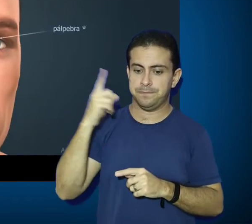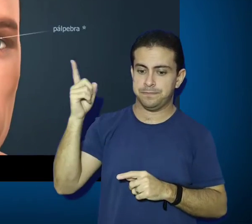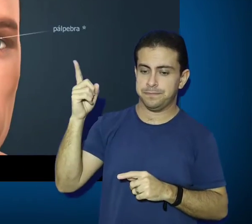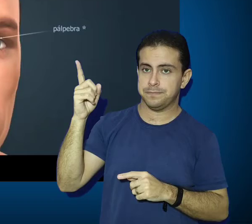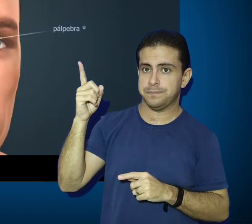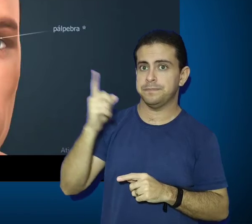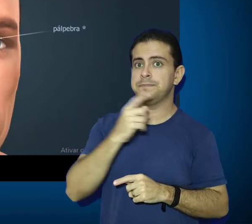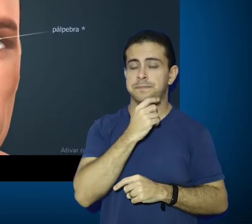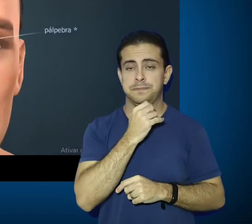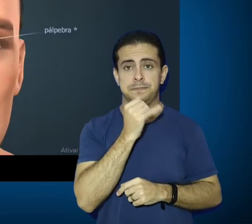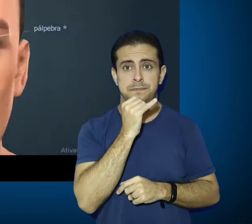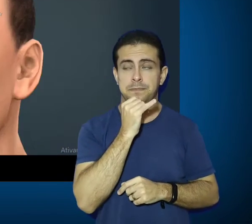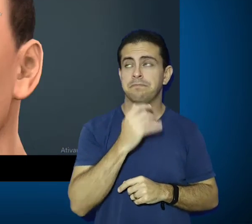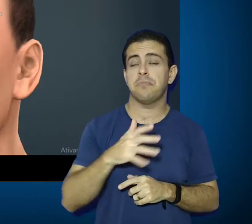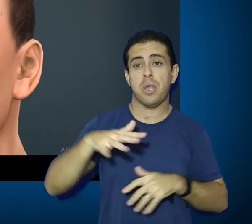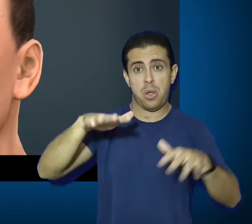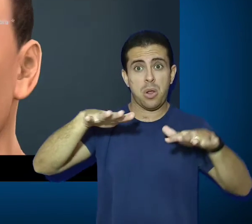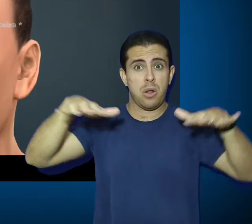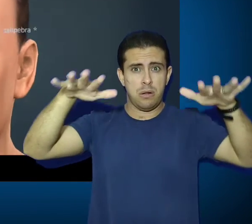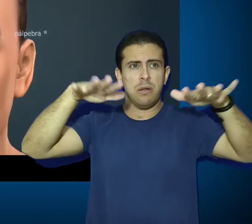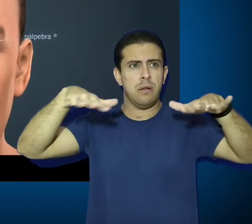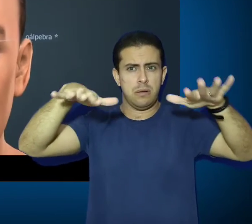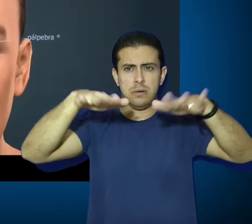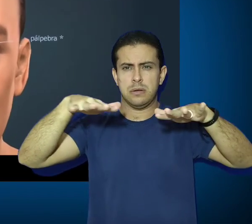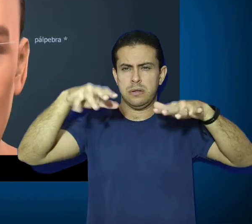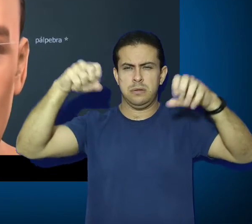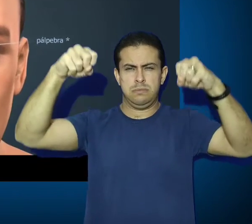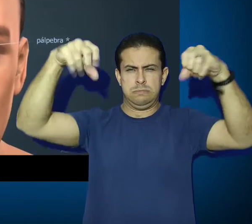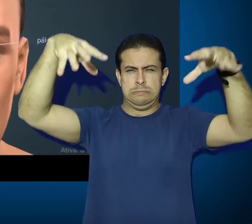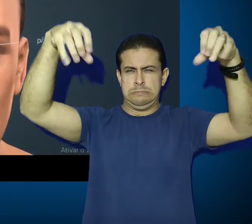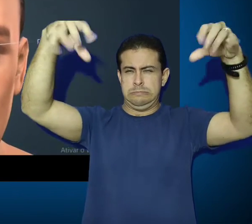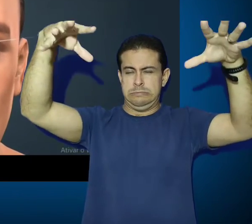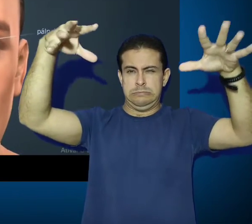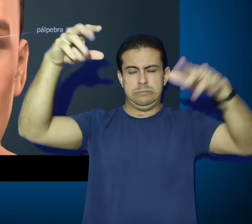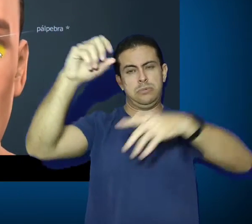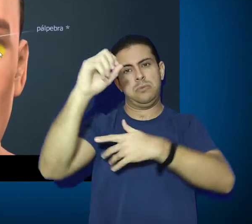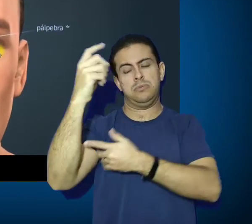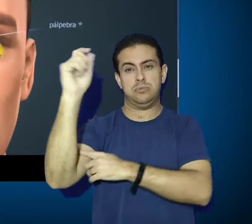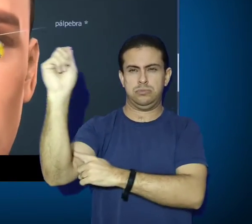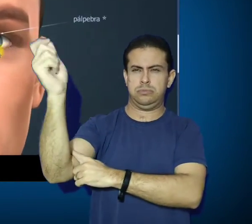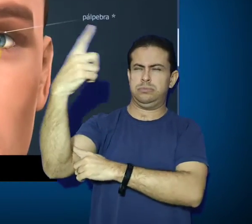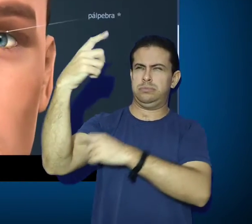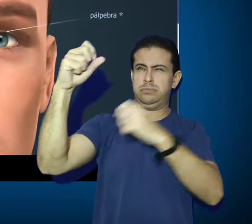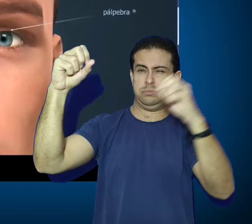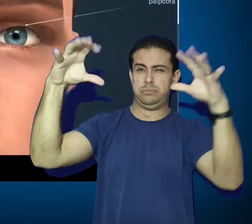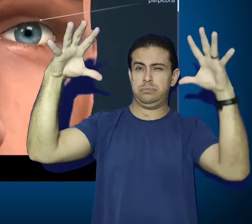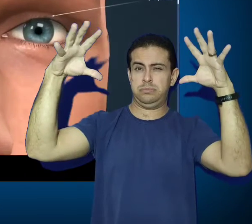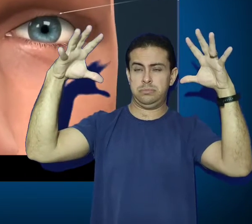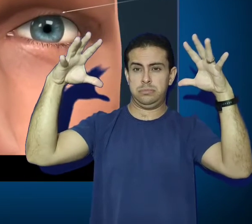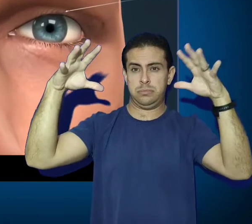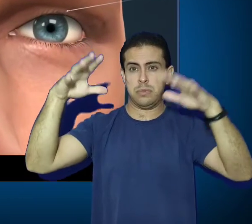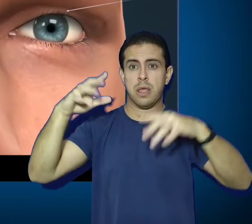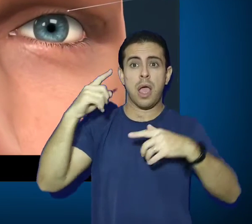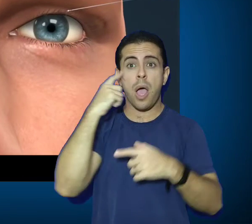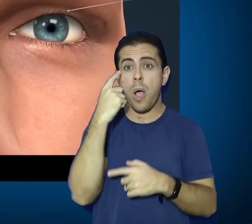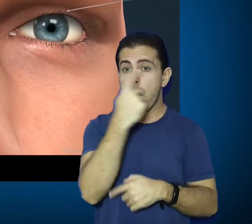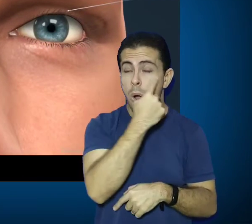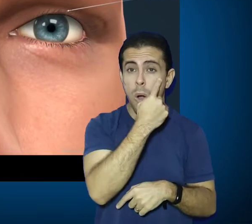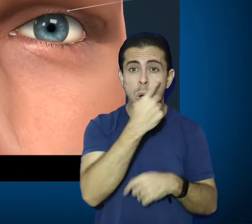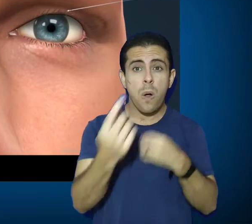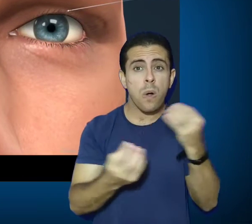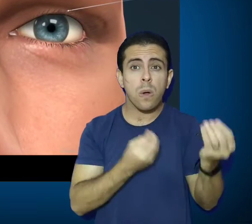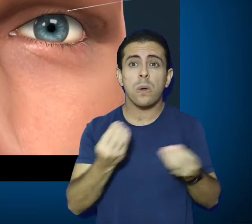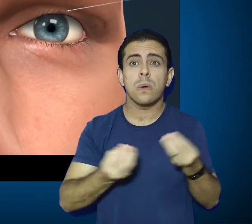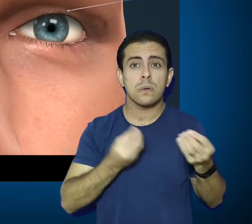Em uma região onde há uma alta iluminação, veja como a pupila se